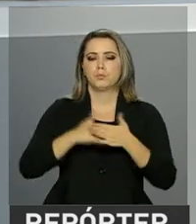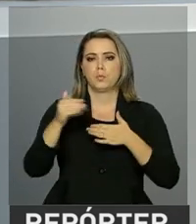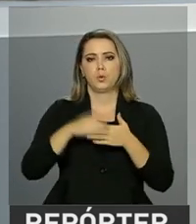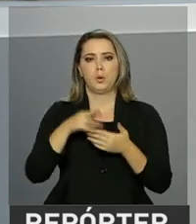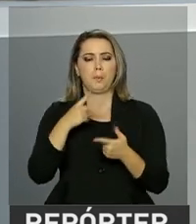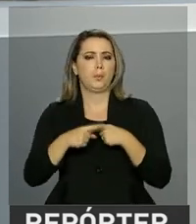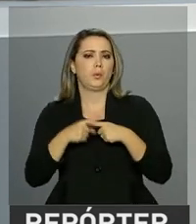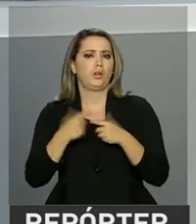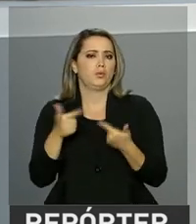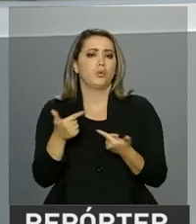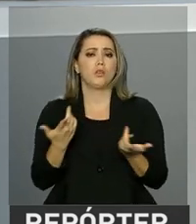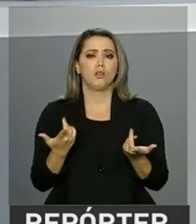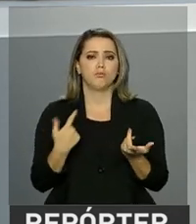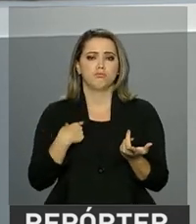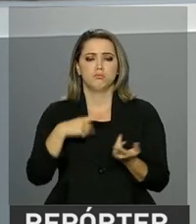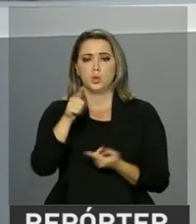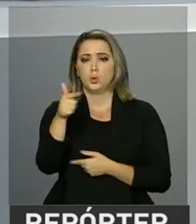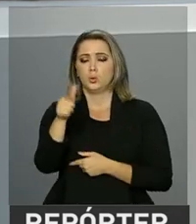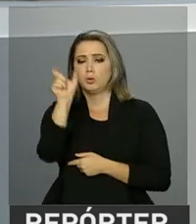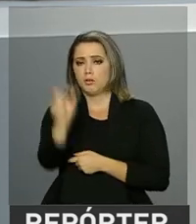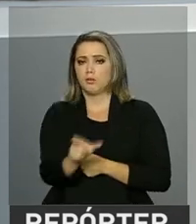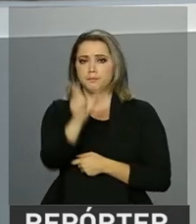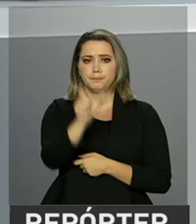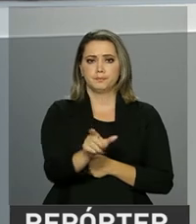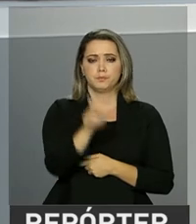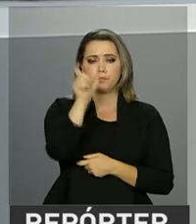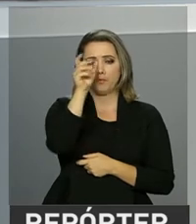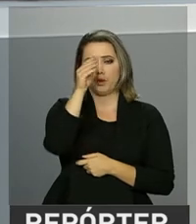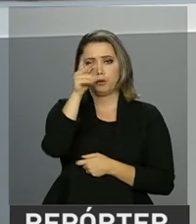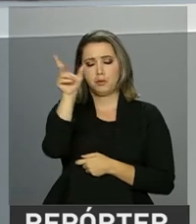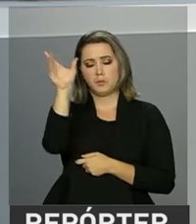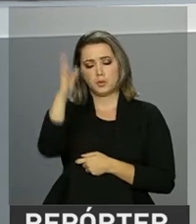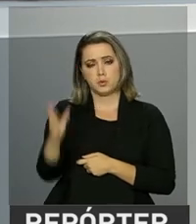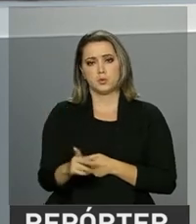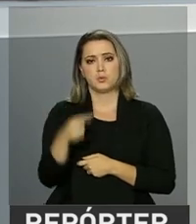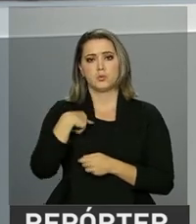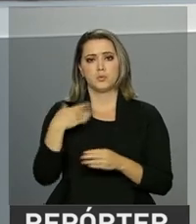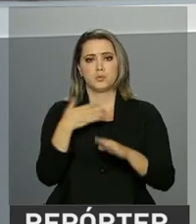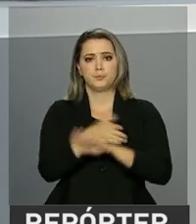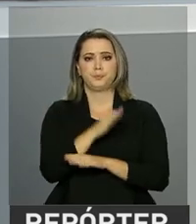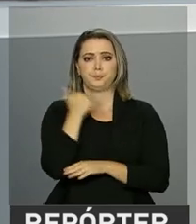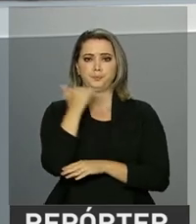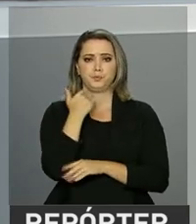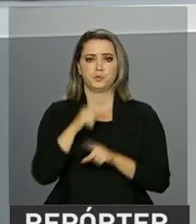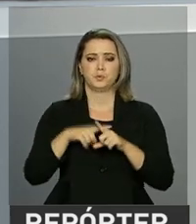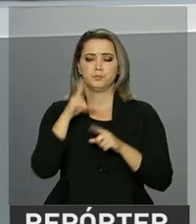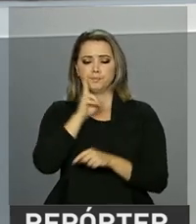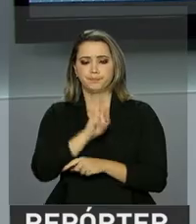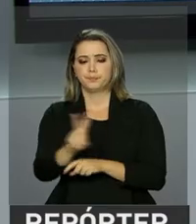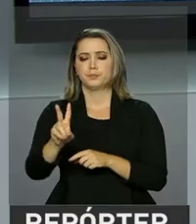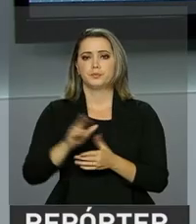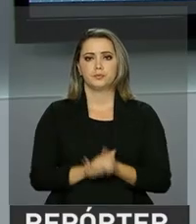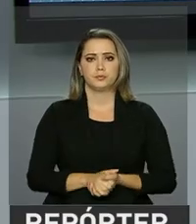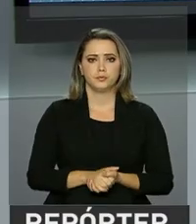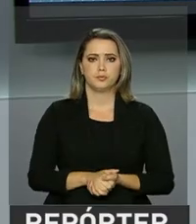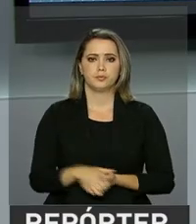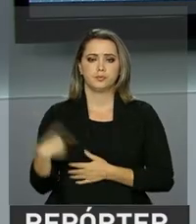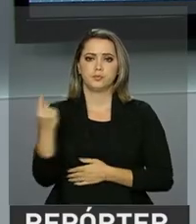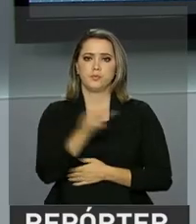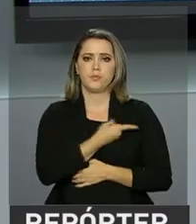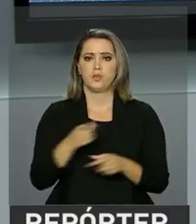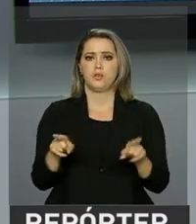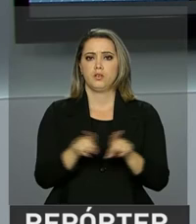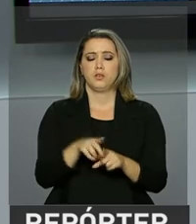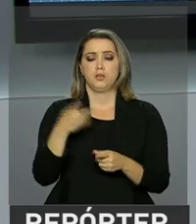que não há registro de brasileiros entre as vítimas mas que segue monitorando a situação nós ficamos